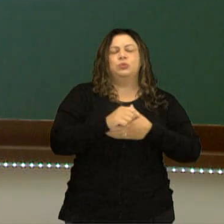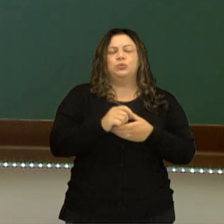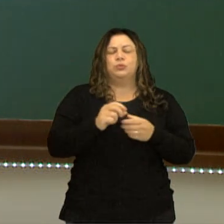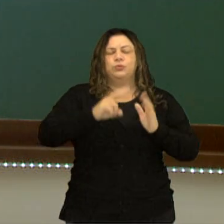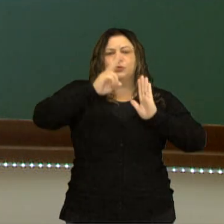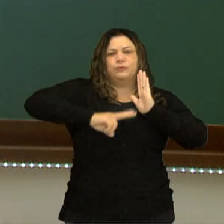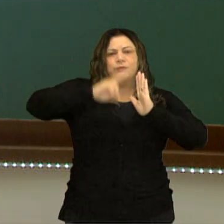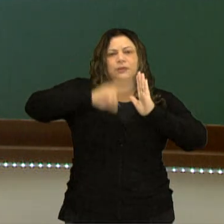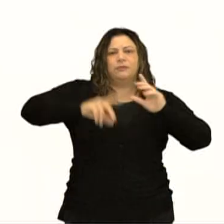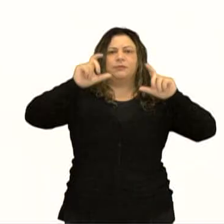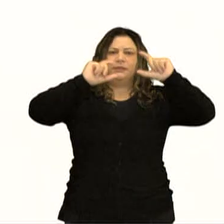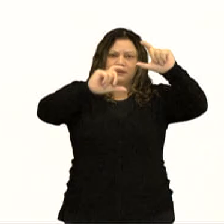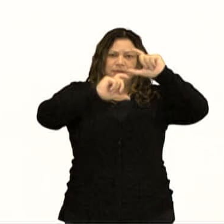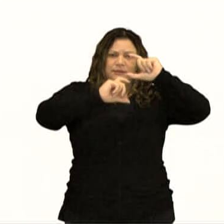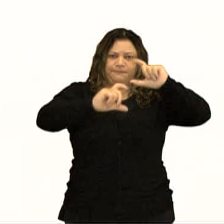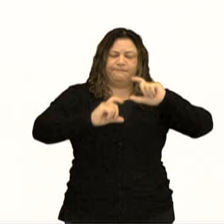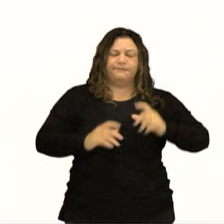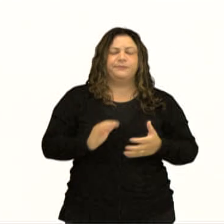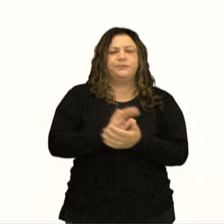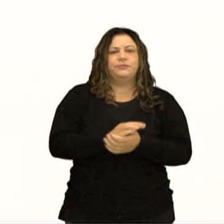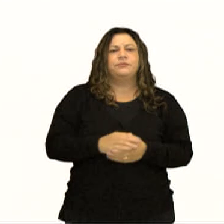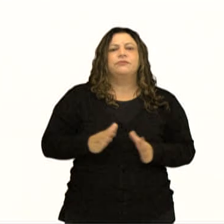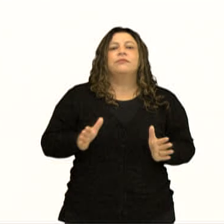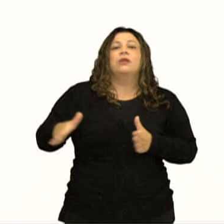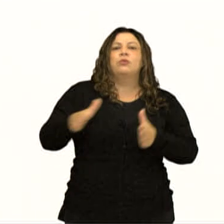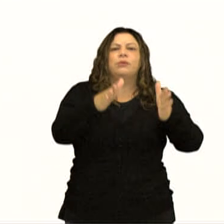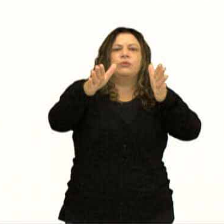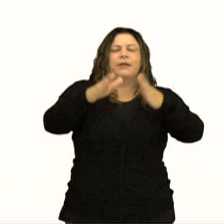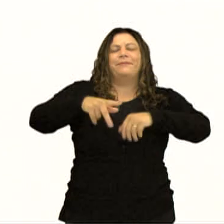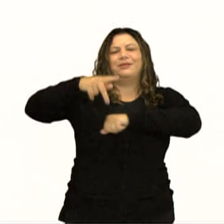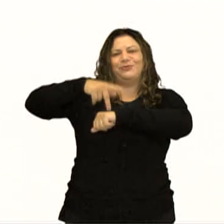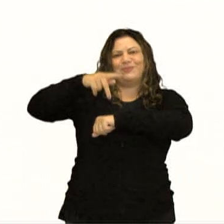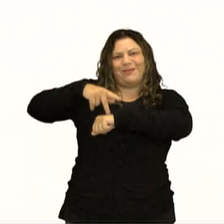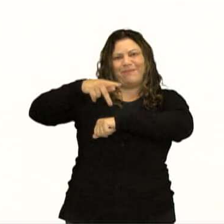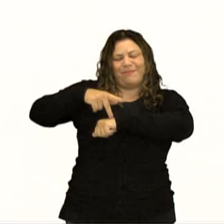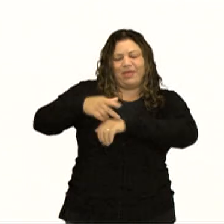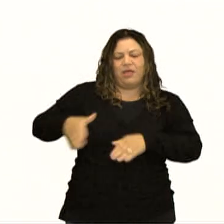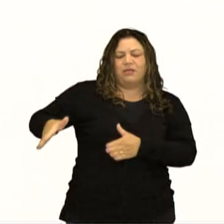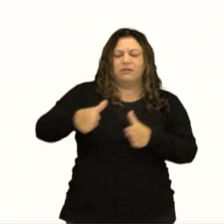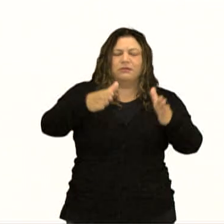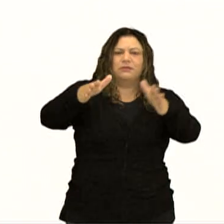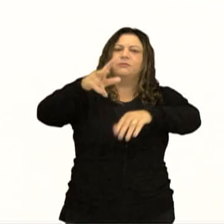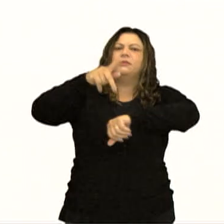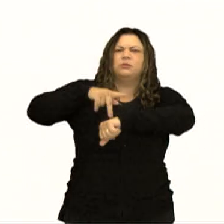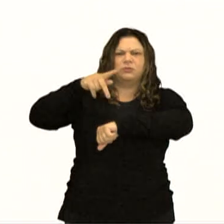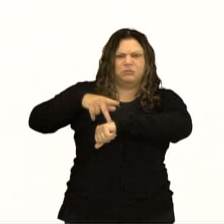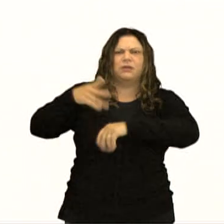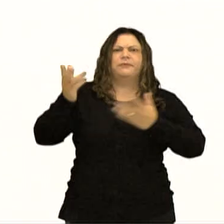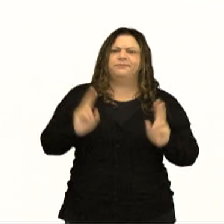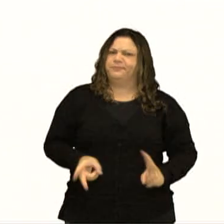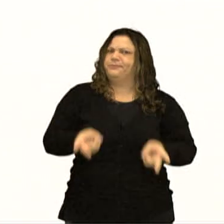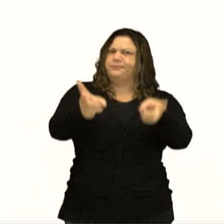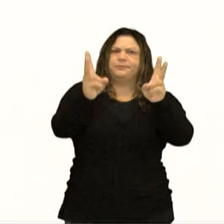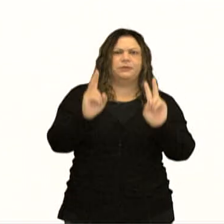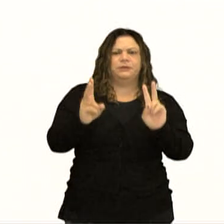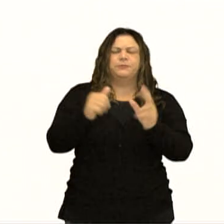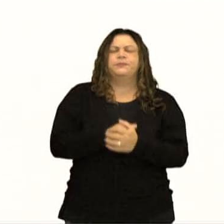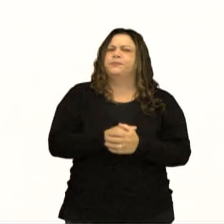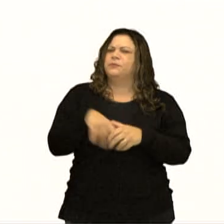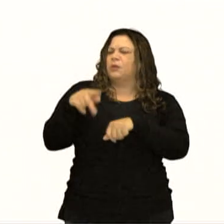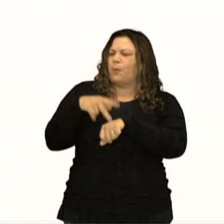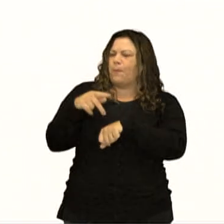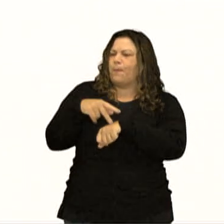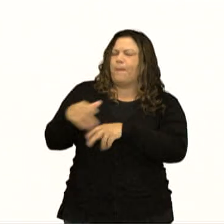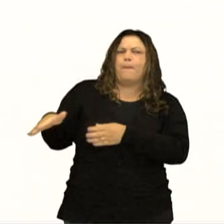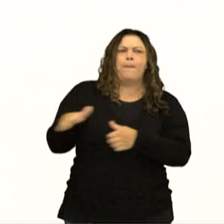já. No meio do caminho tinha uma pedra no meio do caminho, tinha uma pedra, no meio do